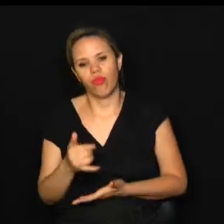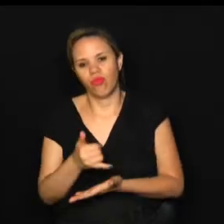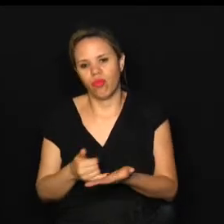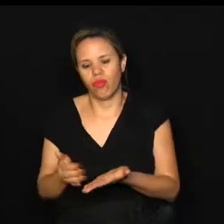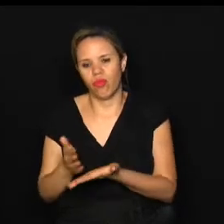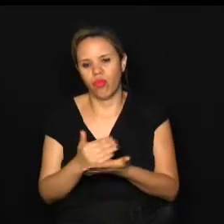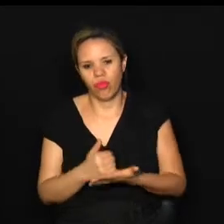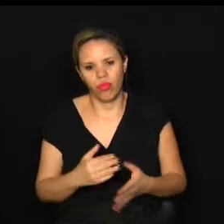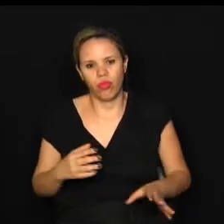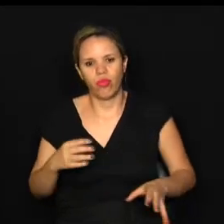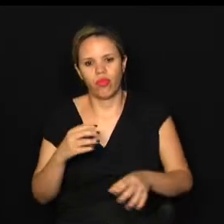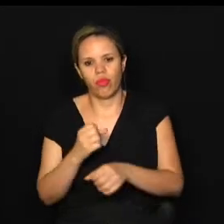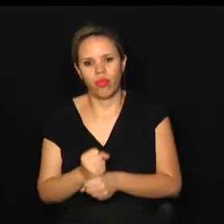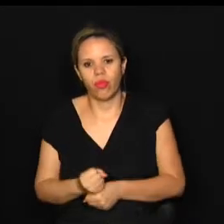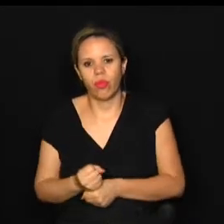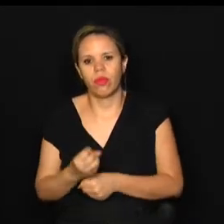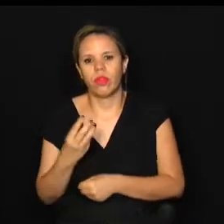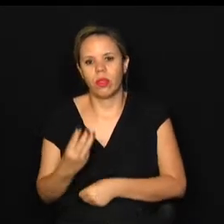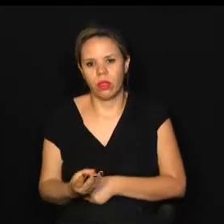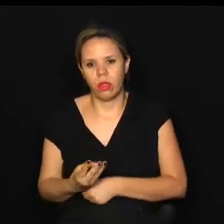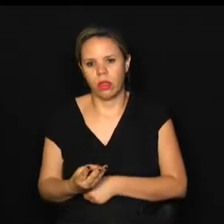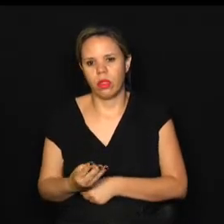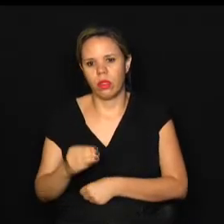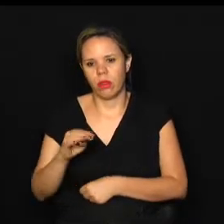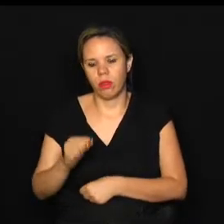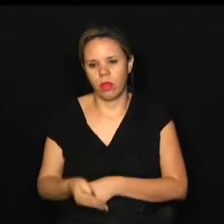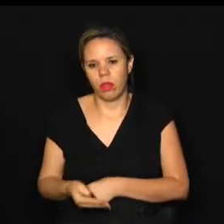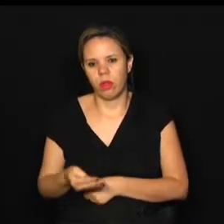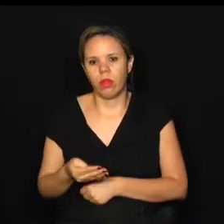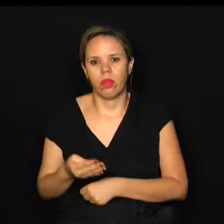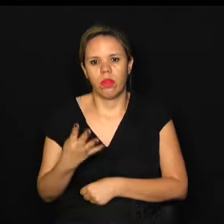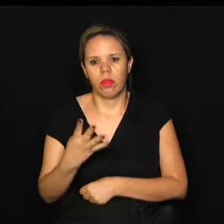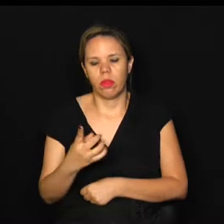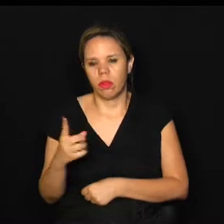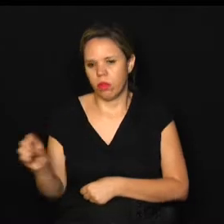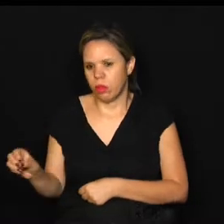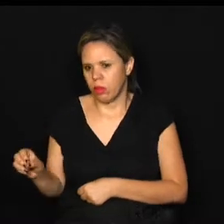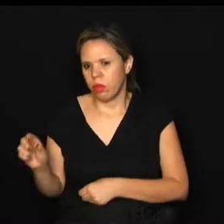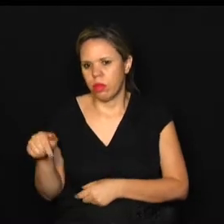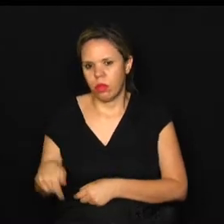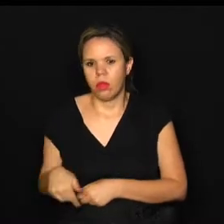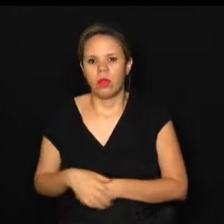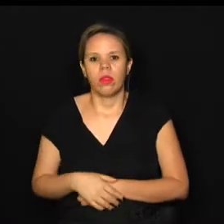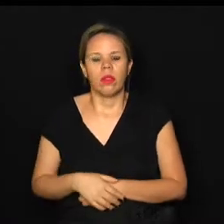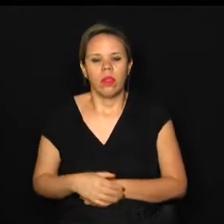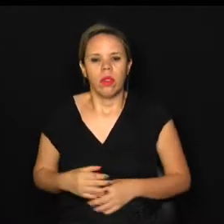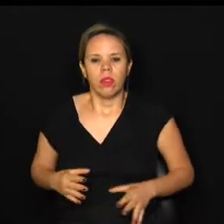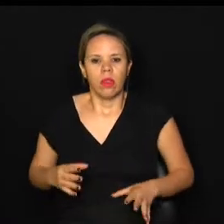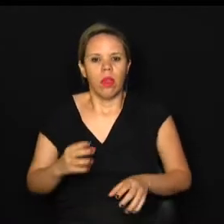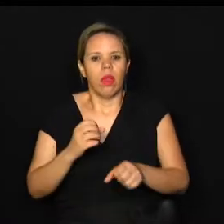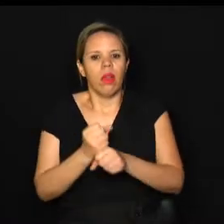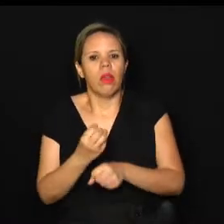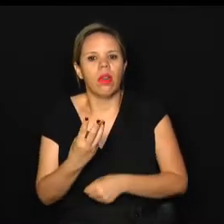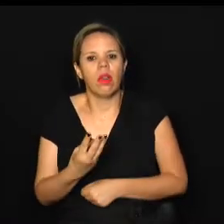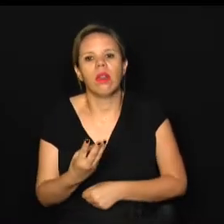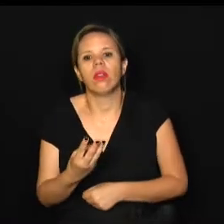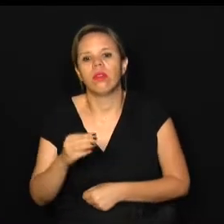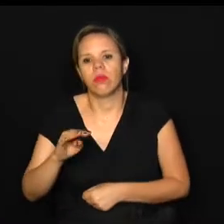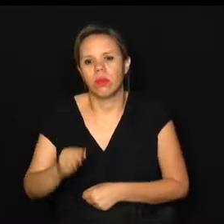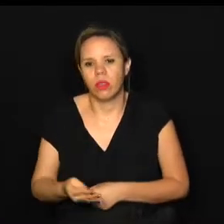despesa total foi de 3.410.000 e a receita total arrecadada aqui, 3.986.000.000,